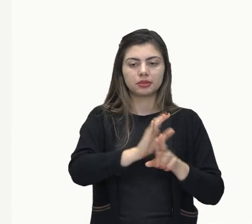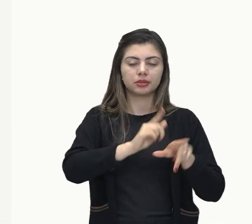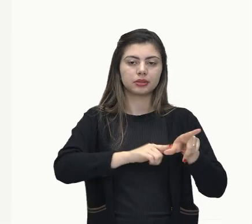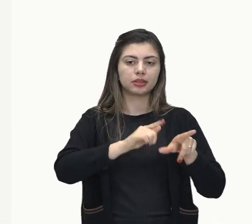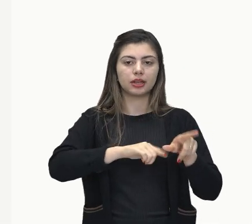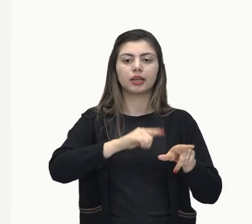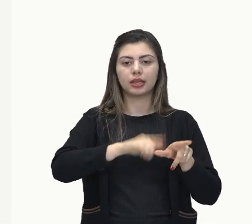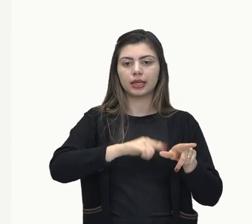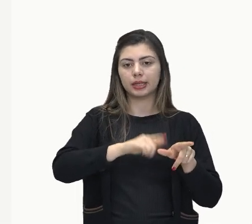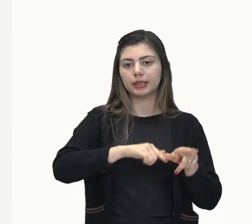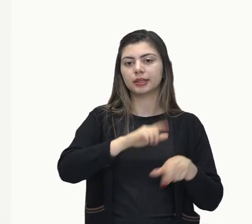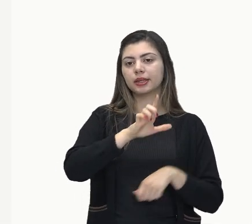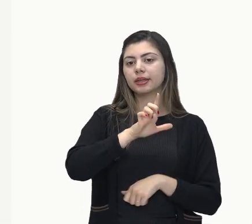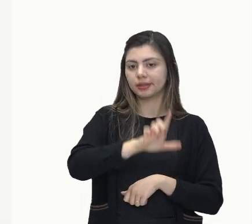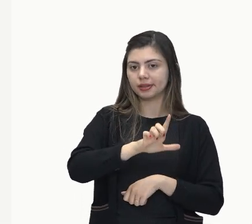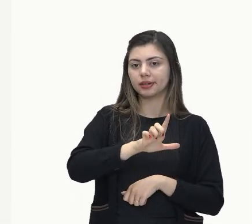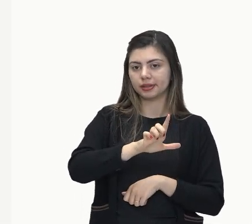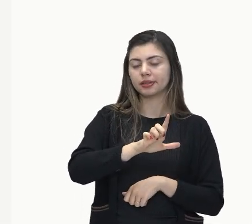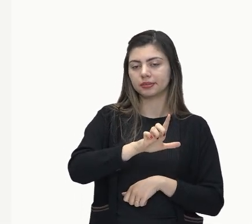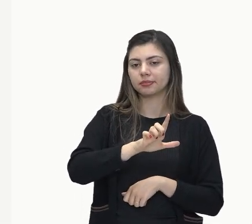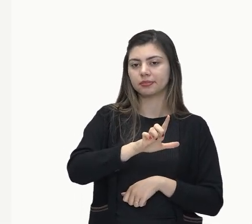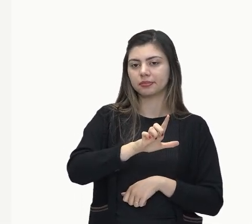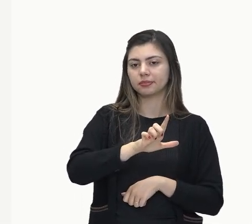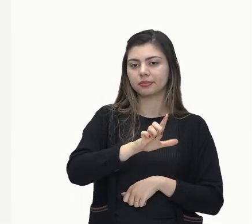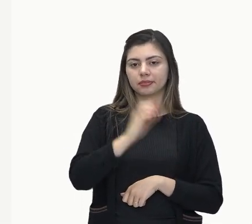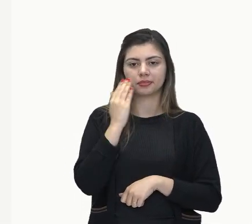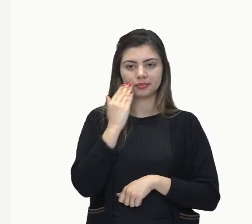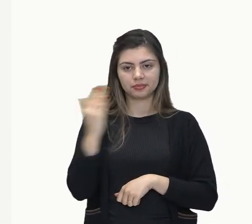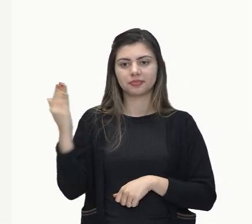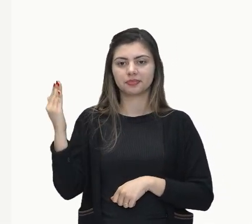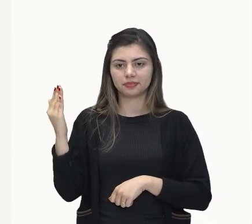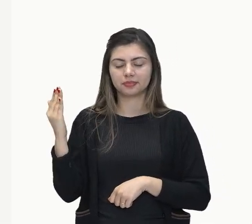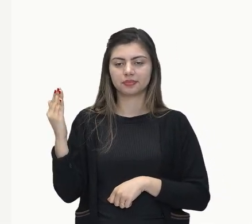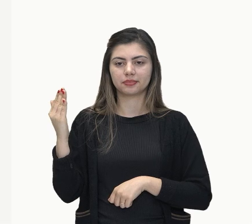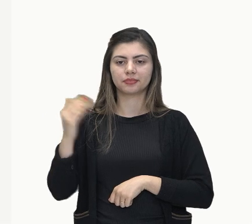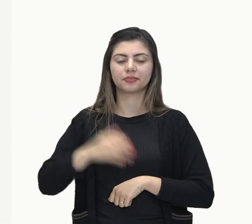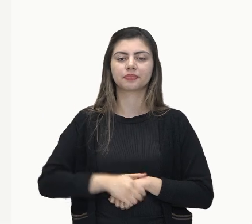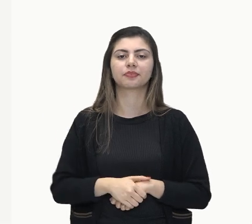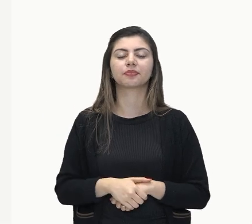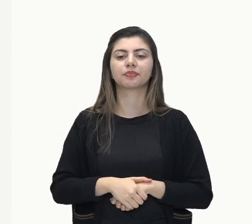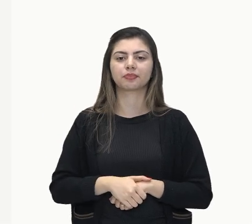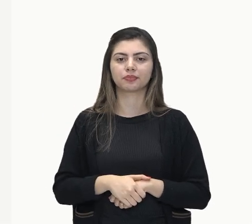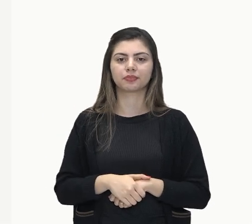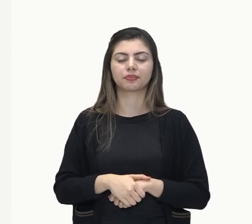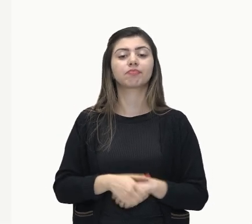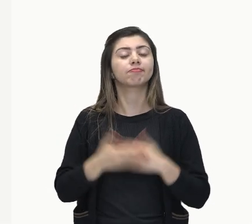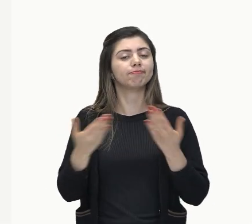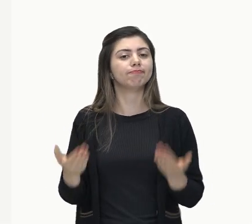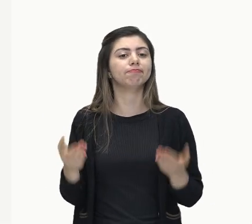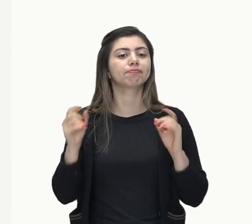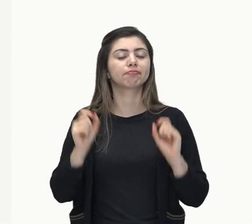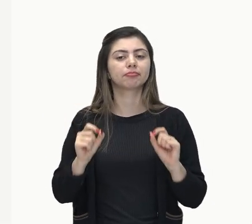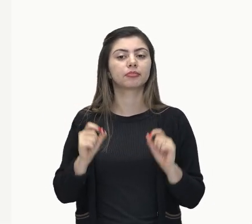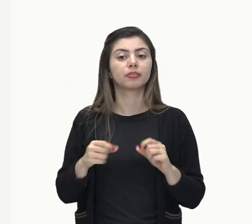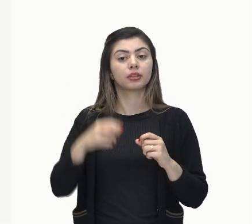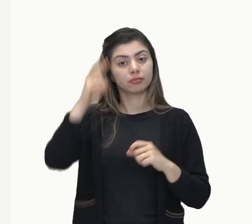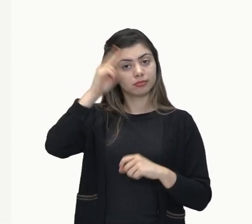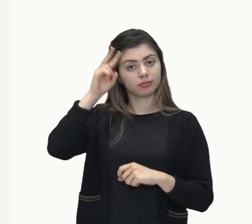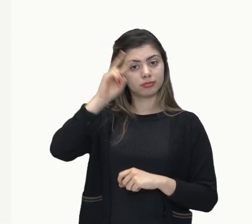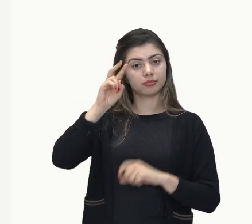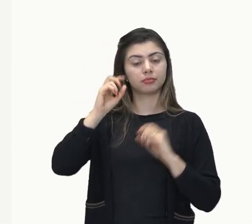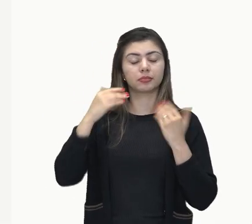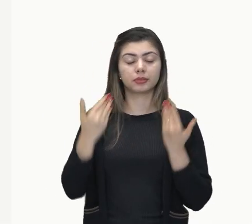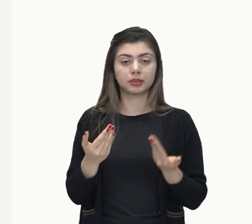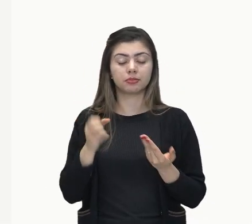levogiro, que é representado pela letra L. Fica assim para vocês compreenderem melhor. Então, quando